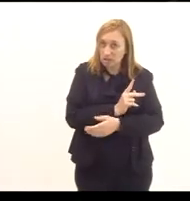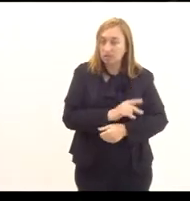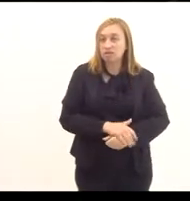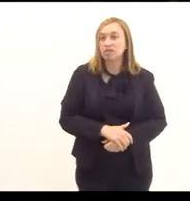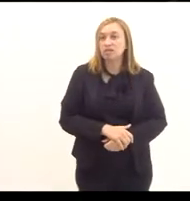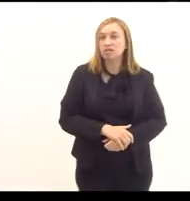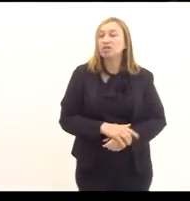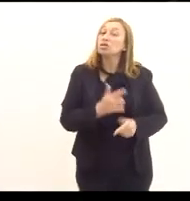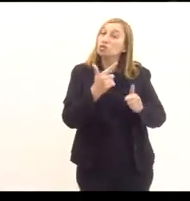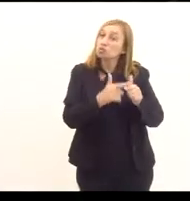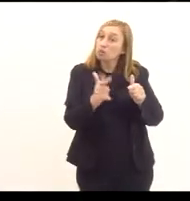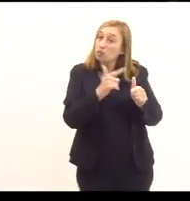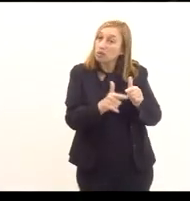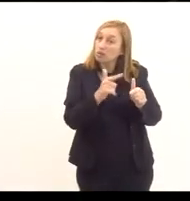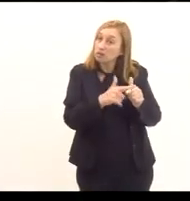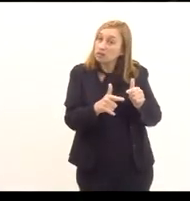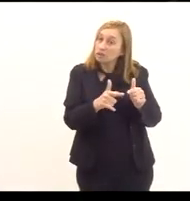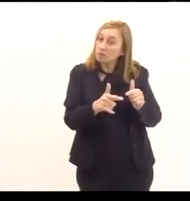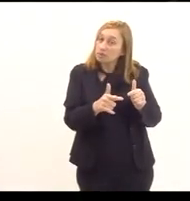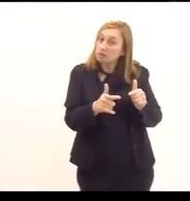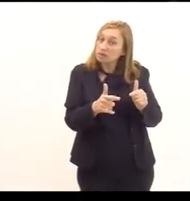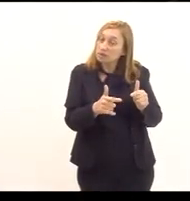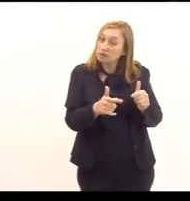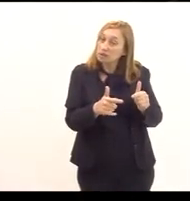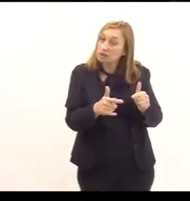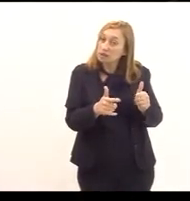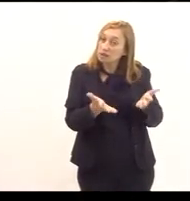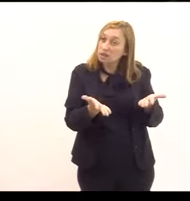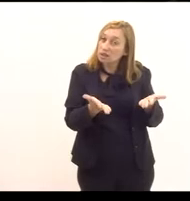e os problemas que foram